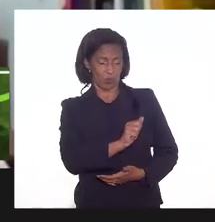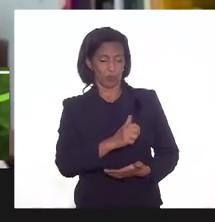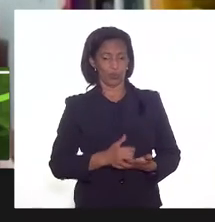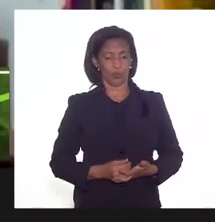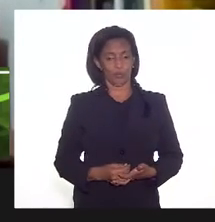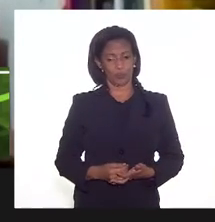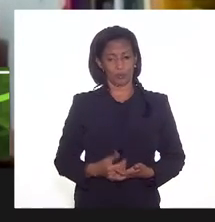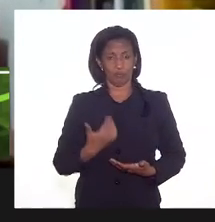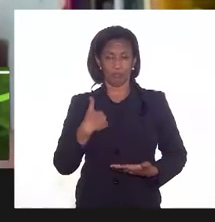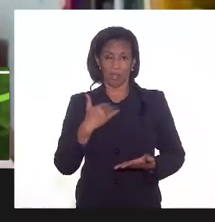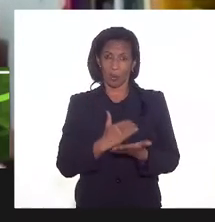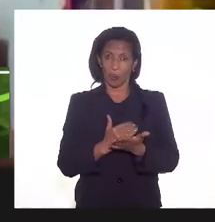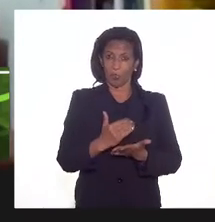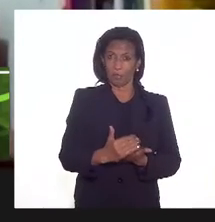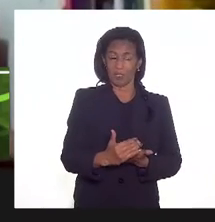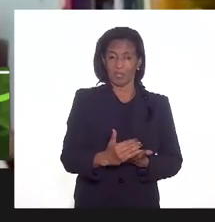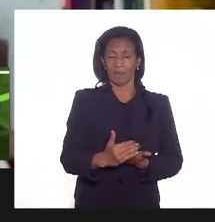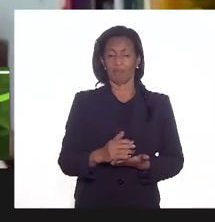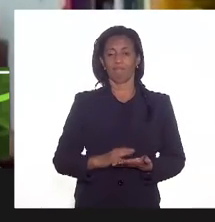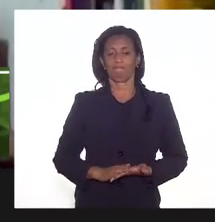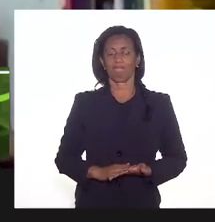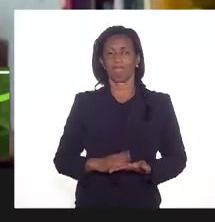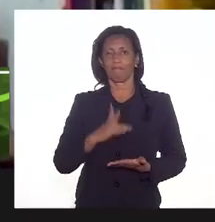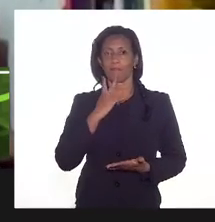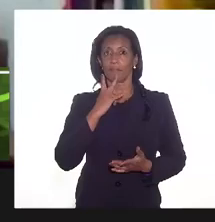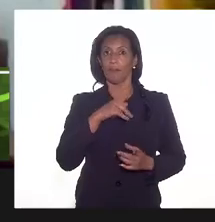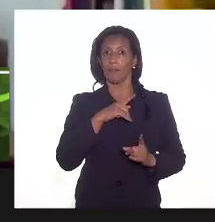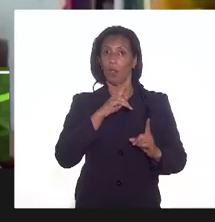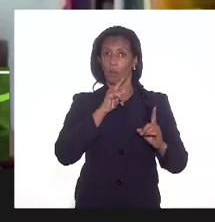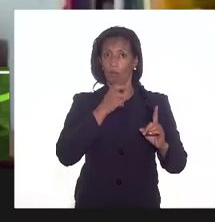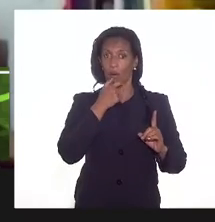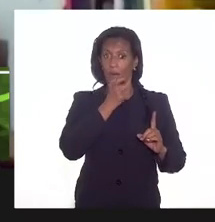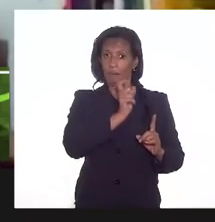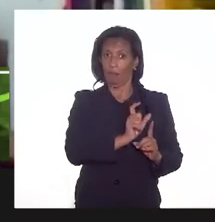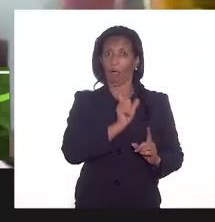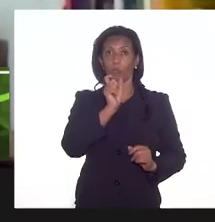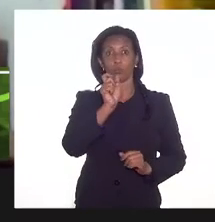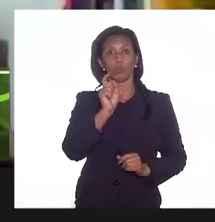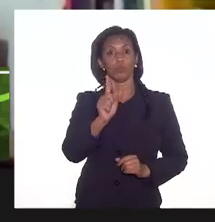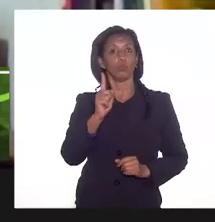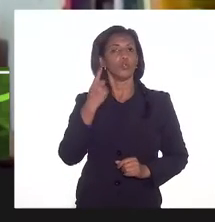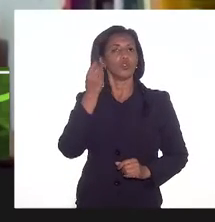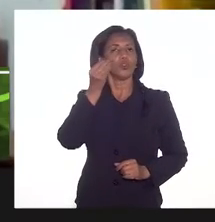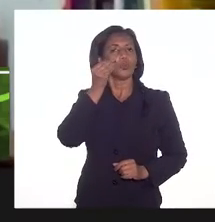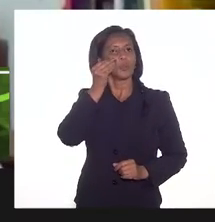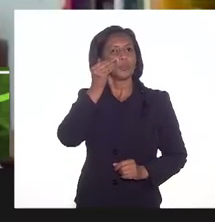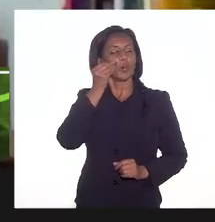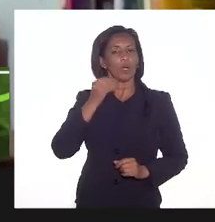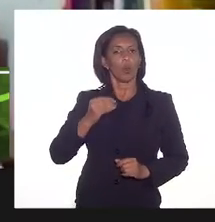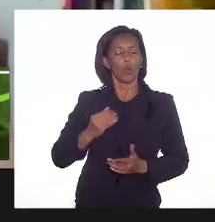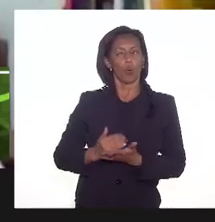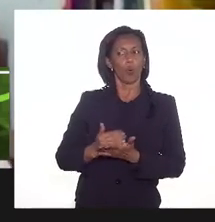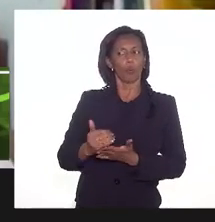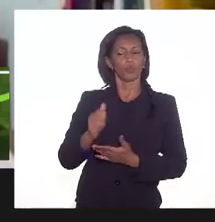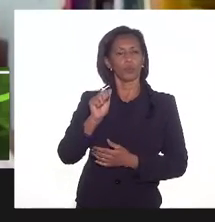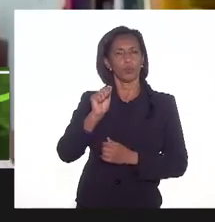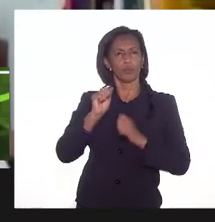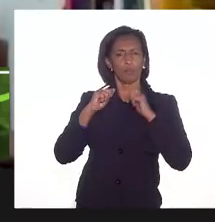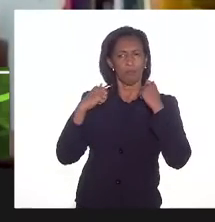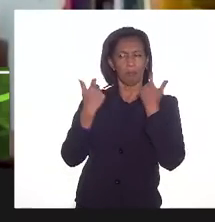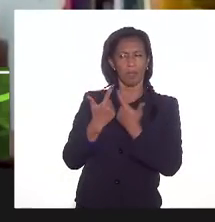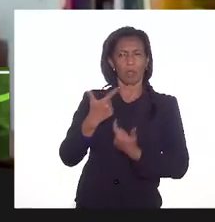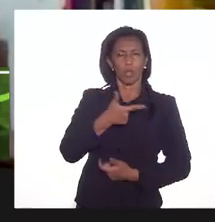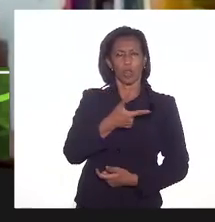começar fazendo uma referência a uma experiência que começou na UERJ ainda em